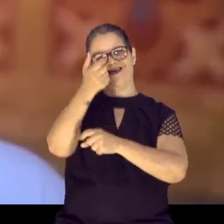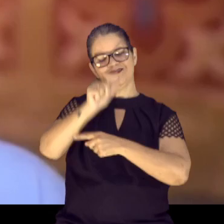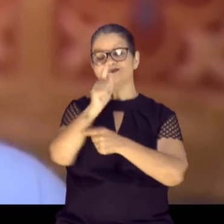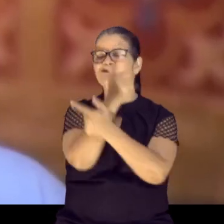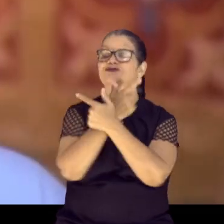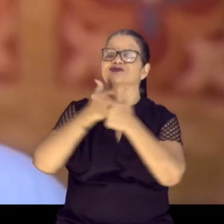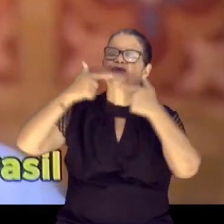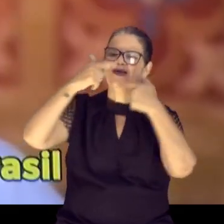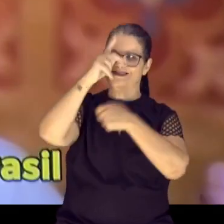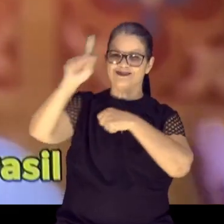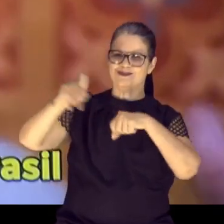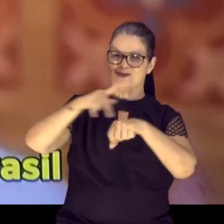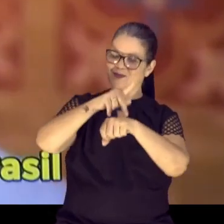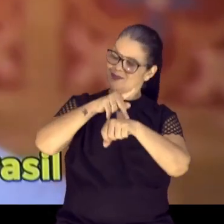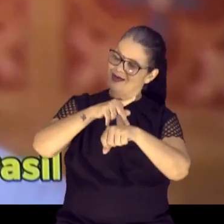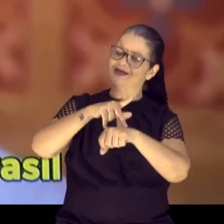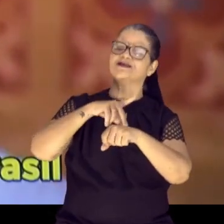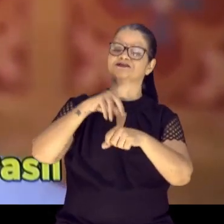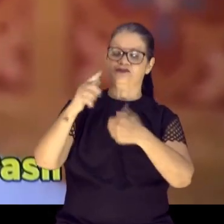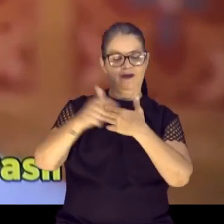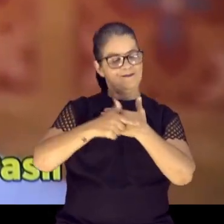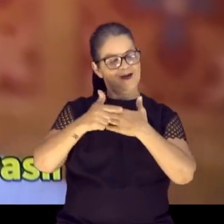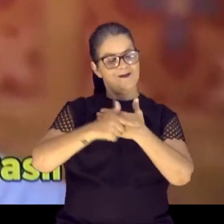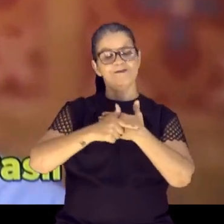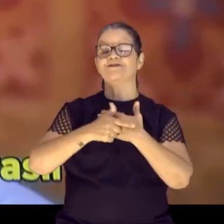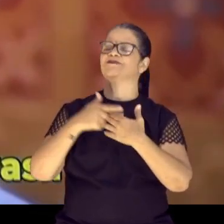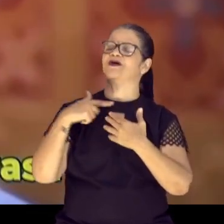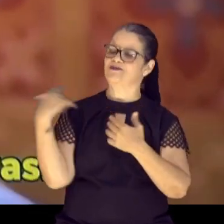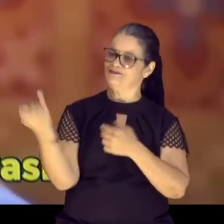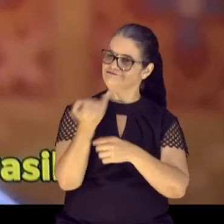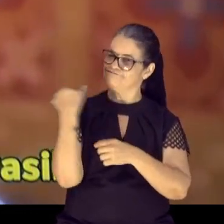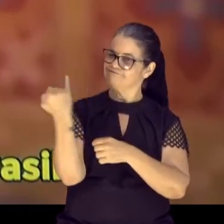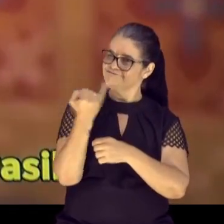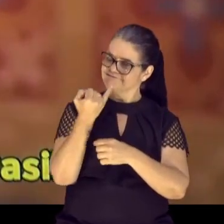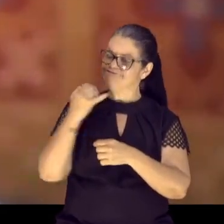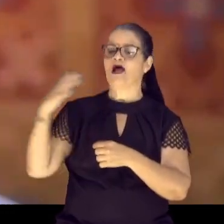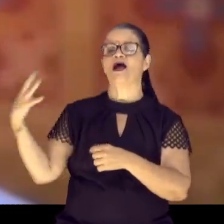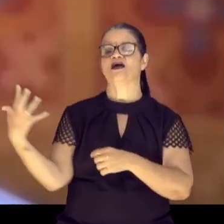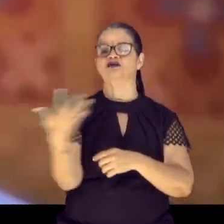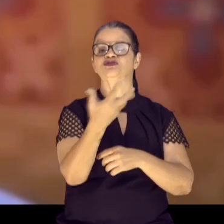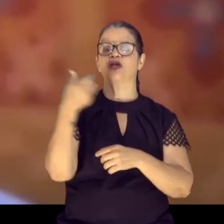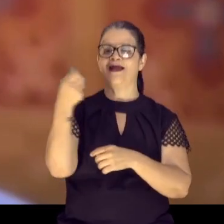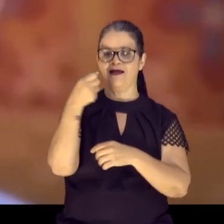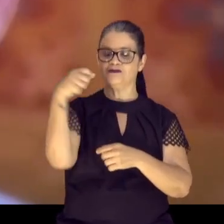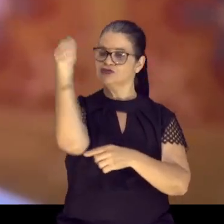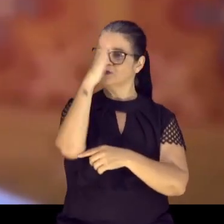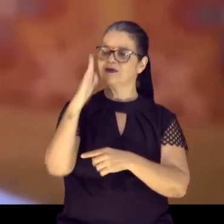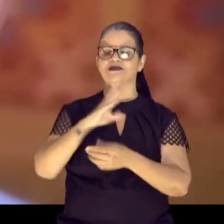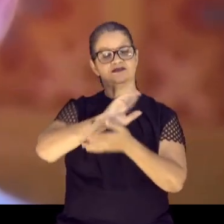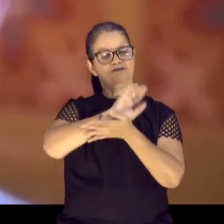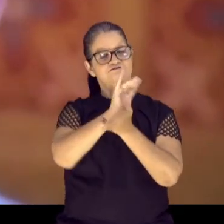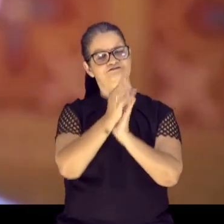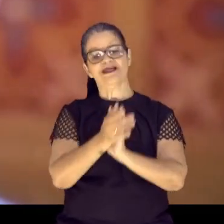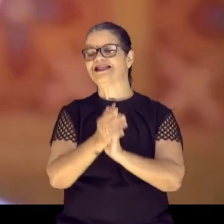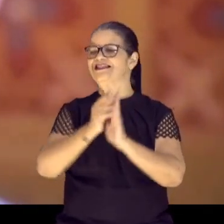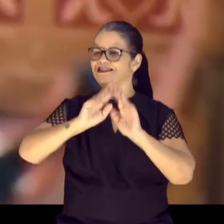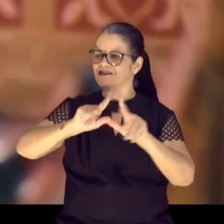do país, grande papel assumiu no resgate do Brasil plural, diverso e